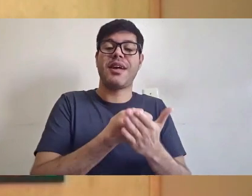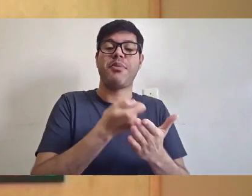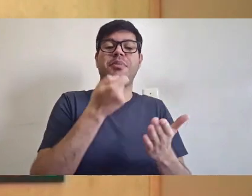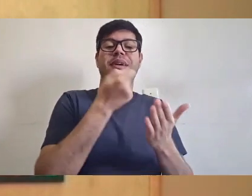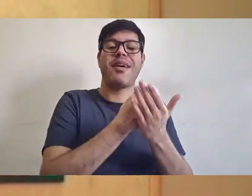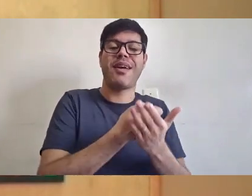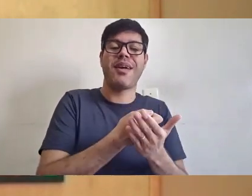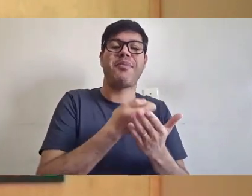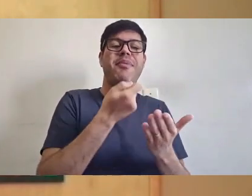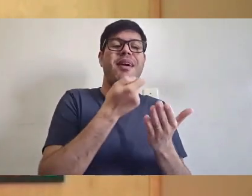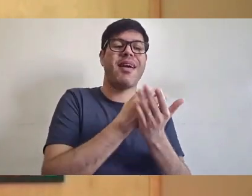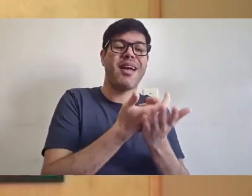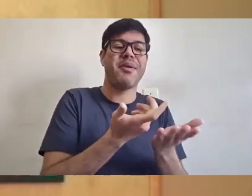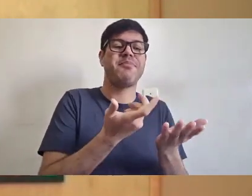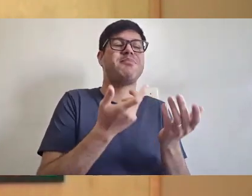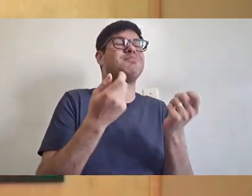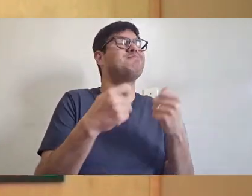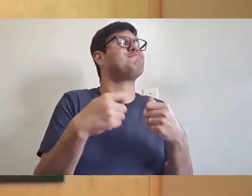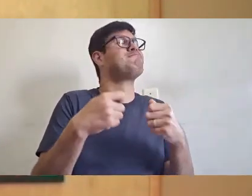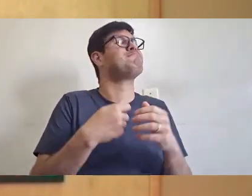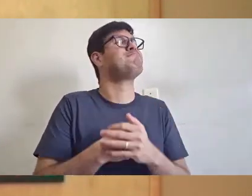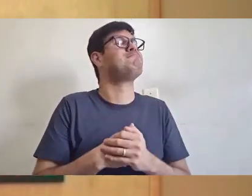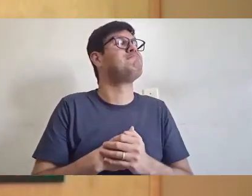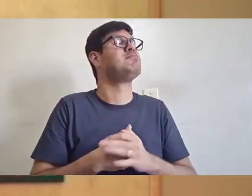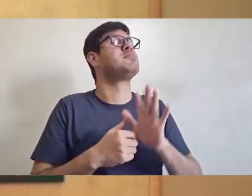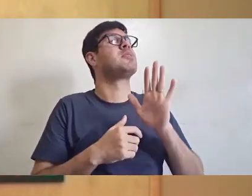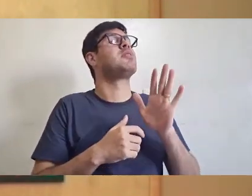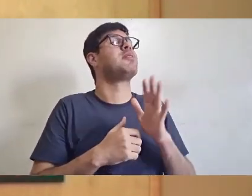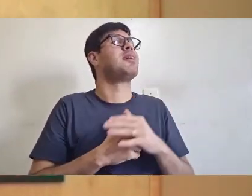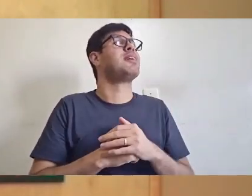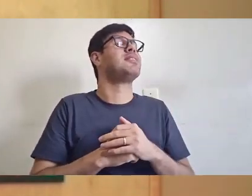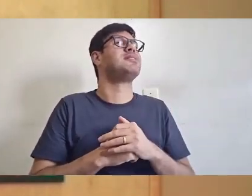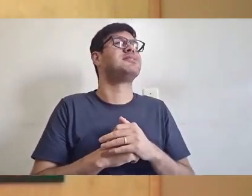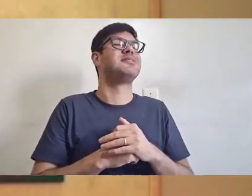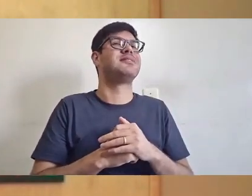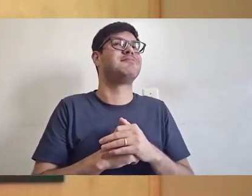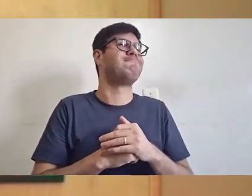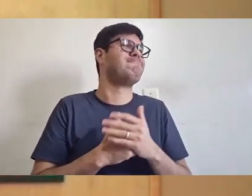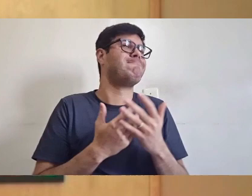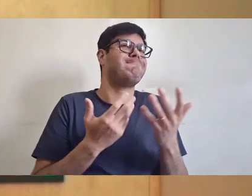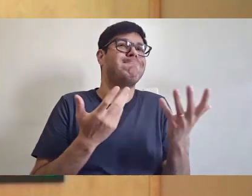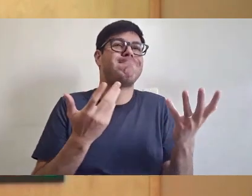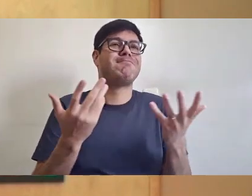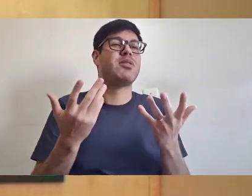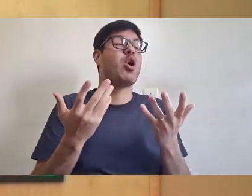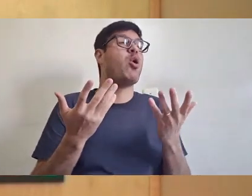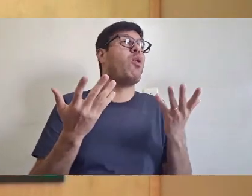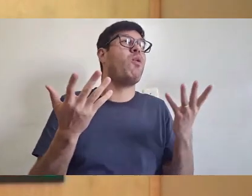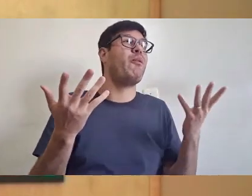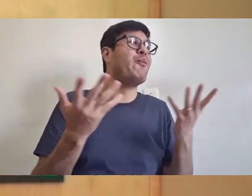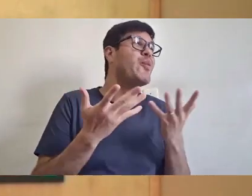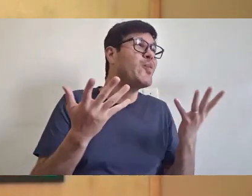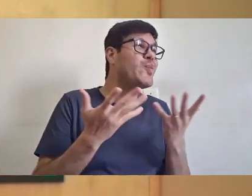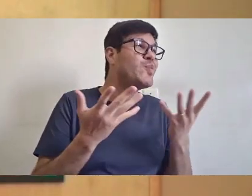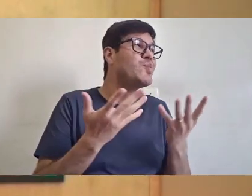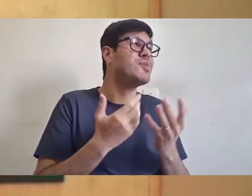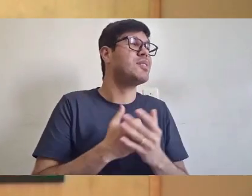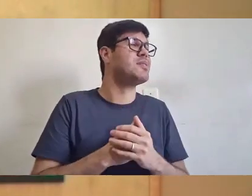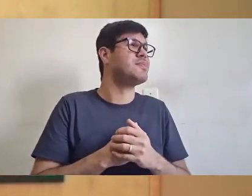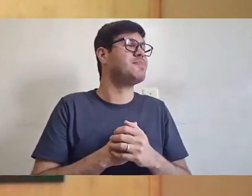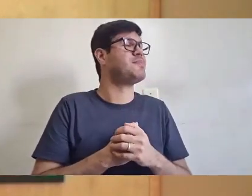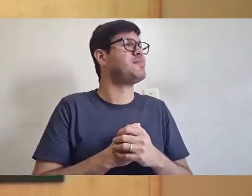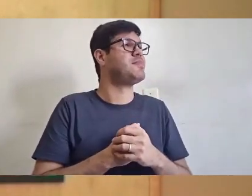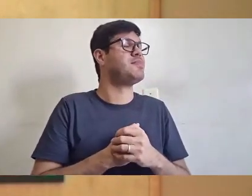mais dinheiro para pagar isso, aquilo, mais as vantagens que tem, entendeu?